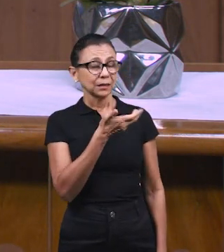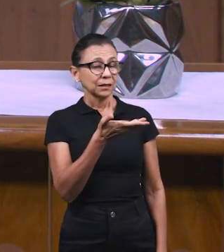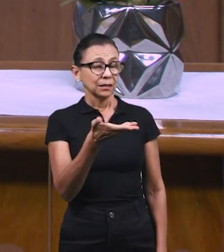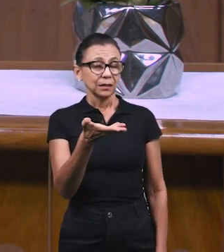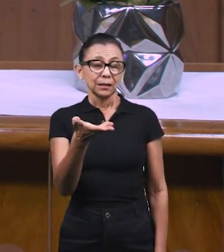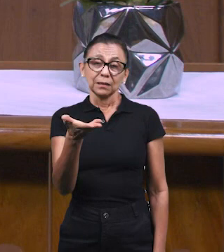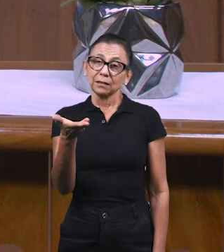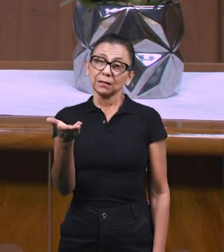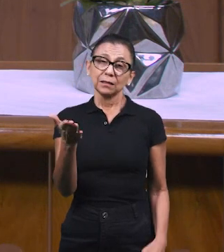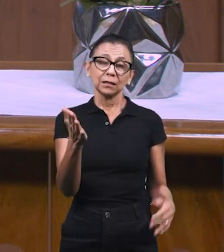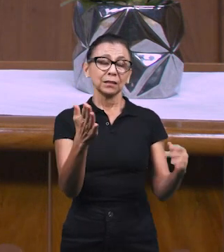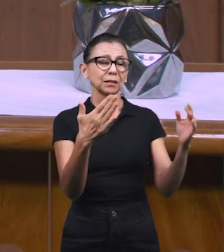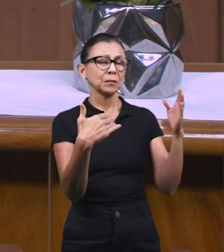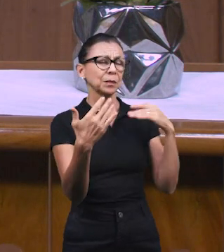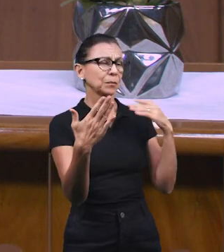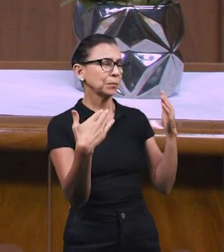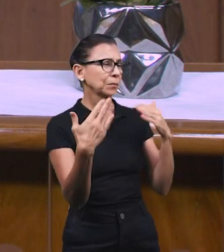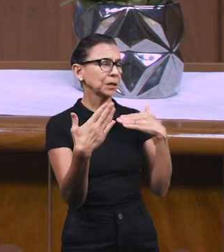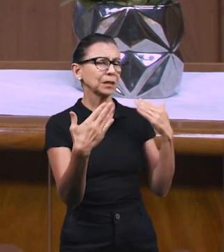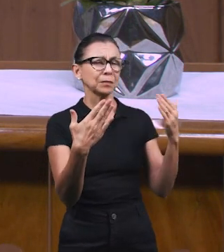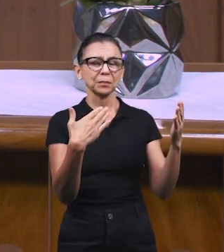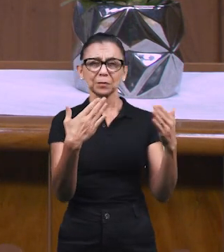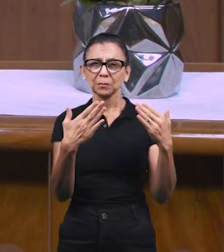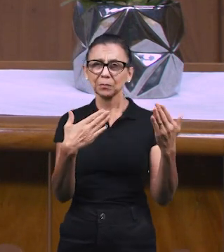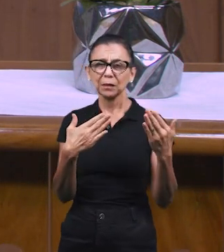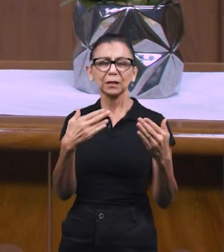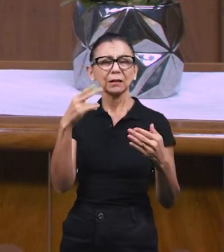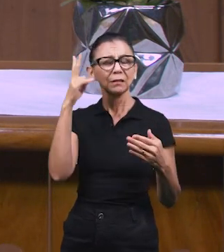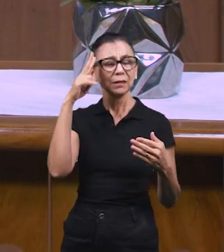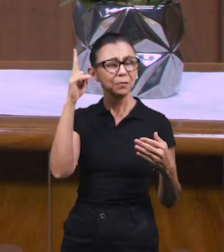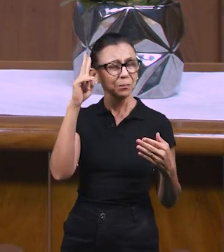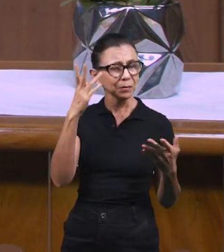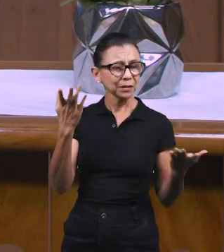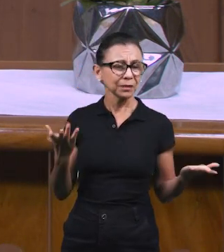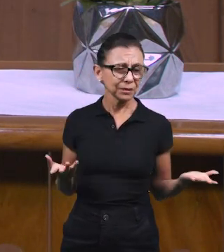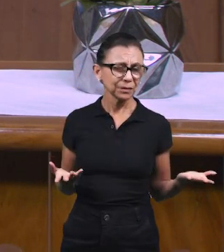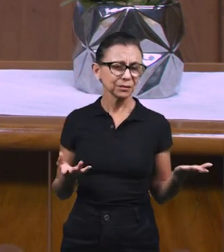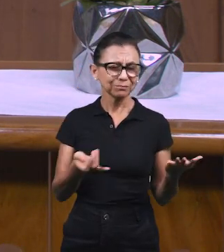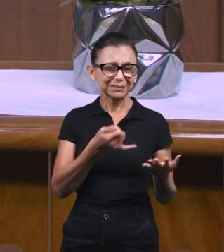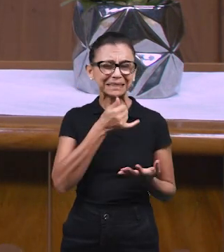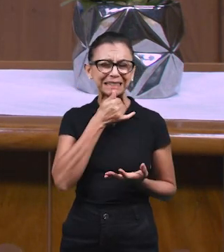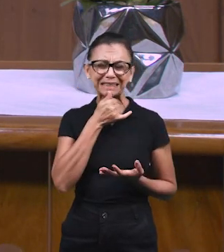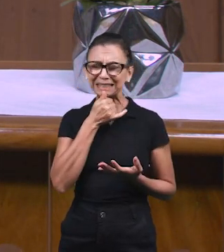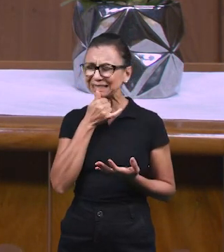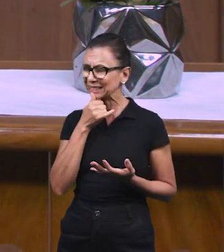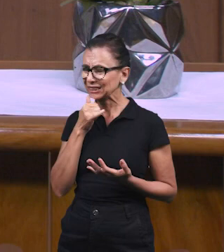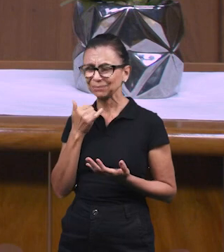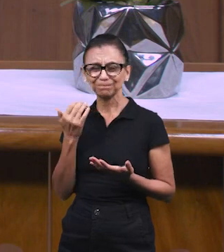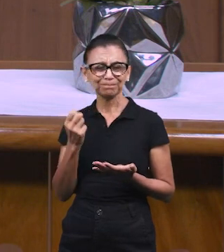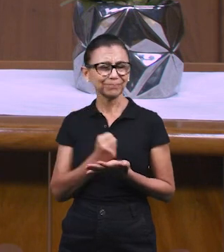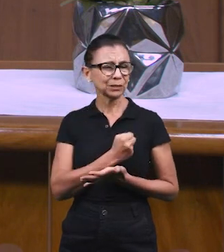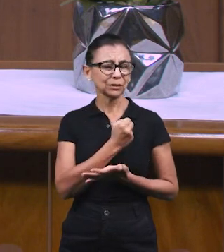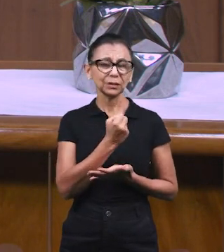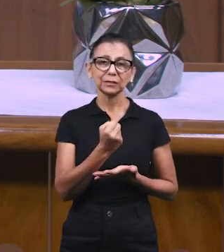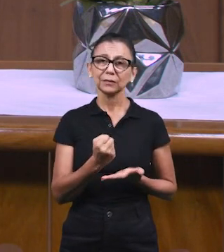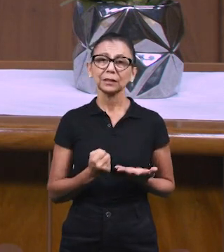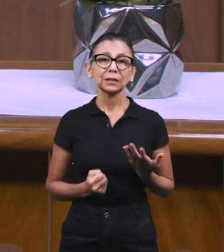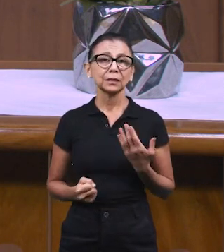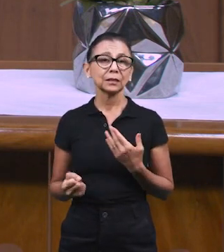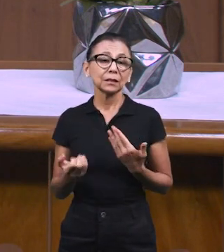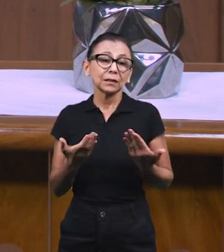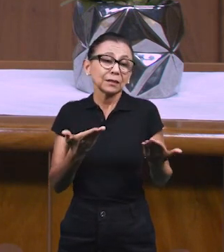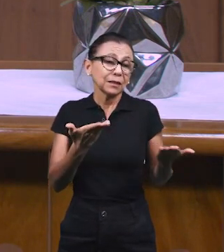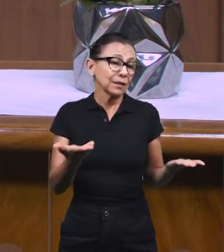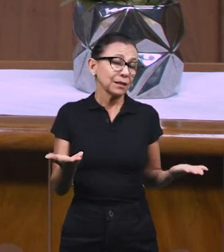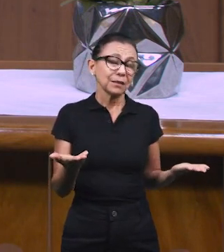E eles iam comentando um com o outro a respeito da razão dessa tristeza. E a razão da tristeza é